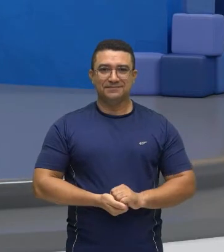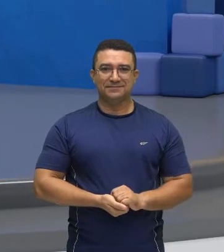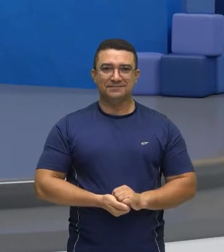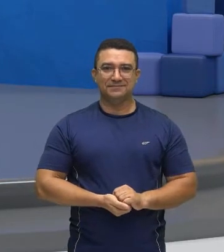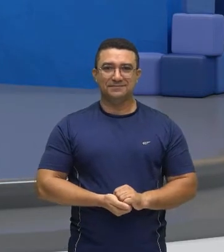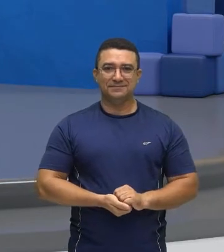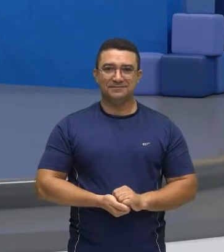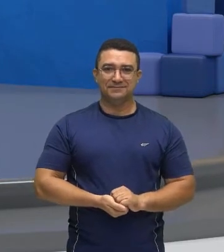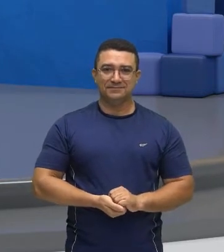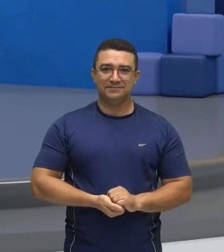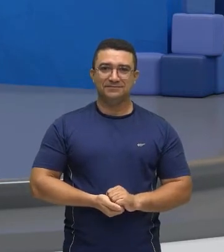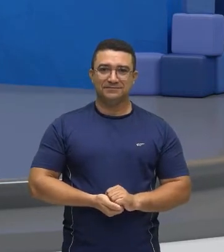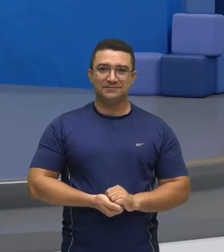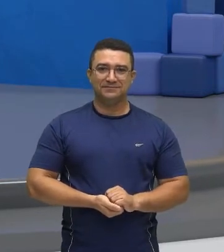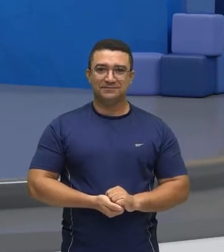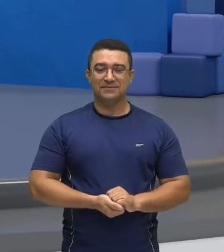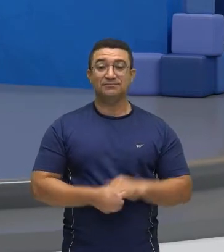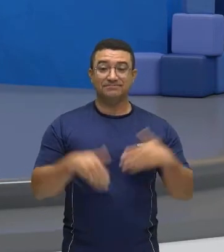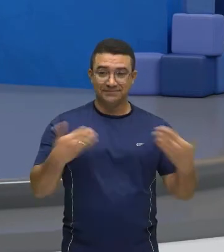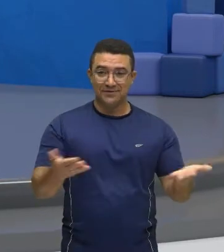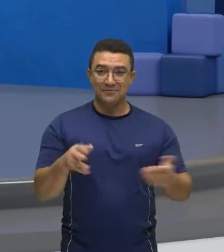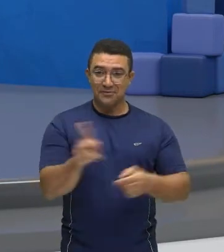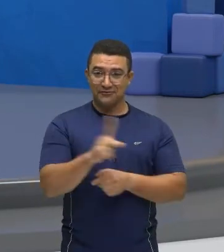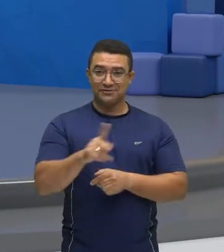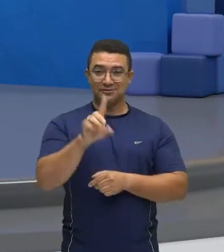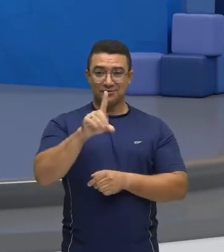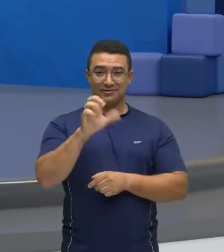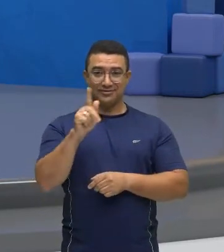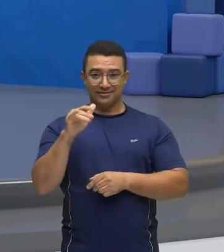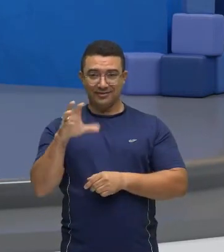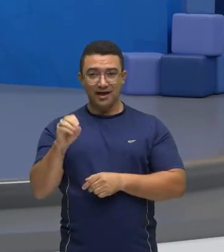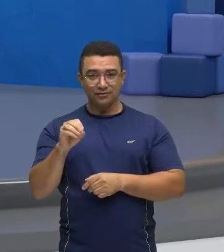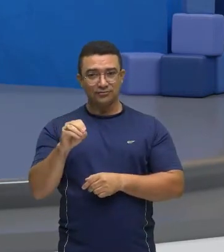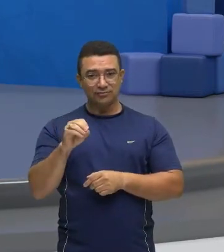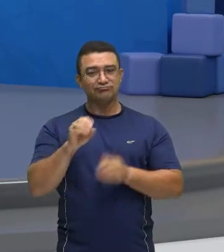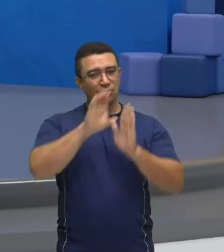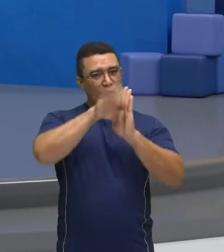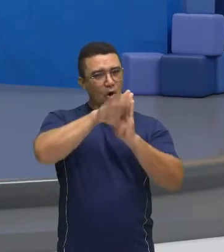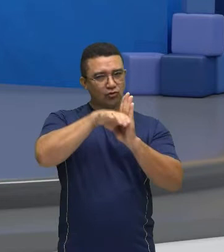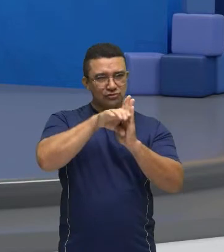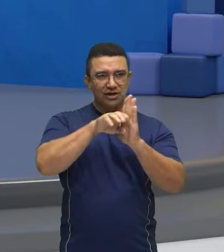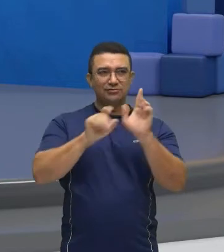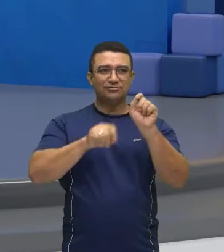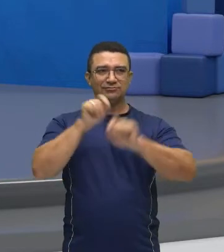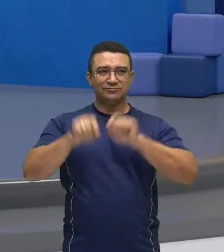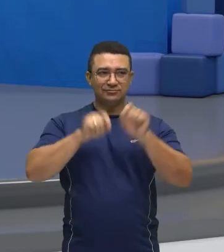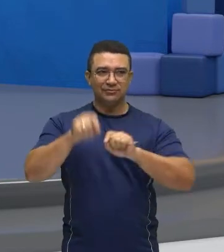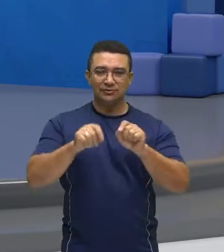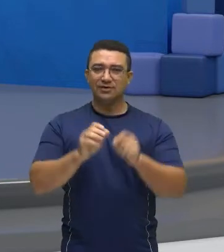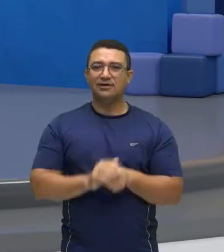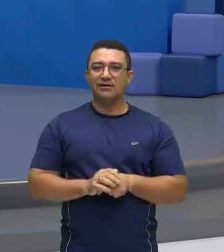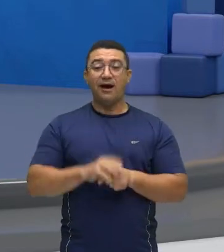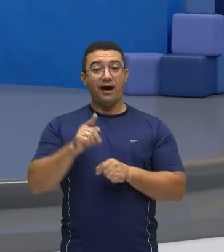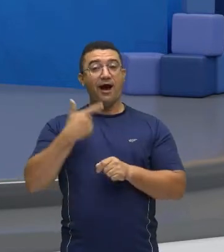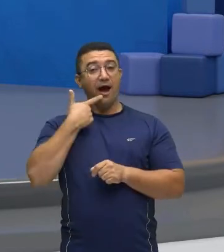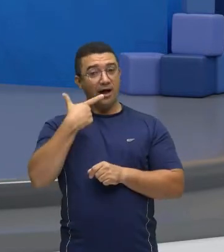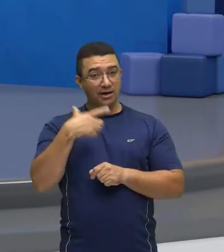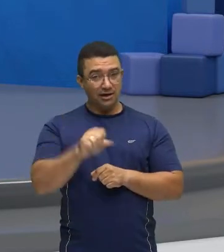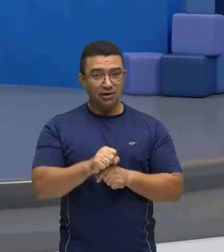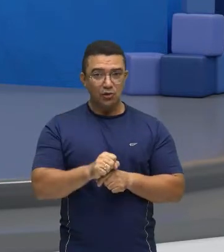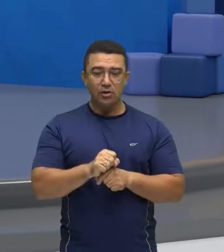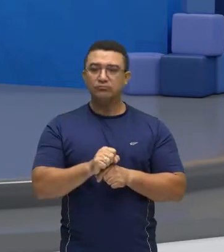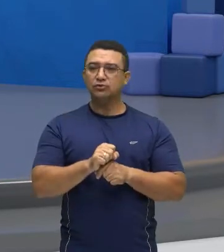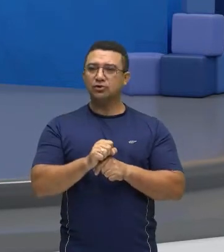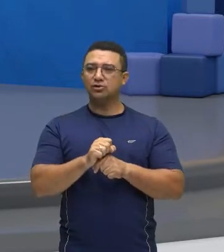Muito bem, olha só, obrigada, professor Dário, por trazer aí esses conceitos, né, desse patrimônio cultural, a língua,